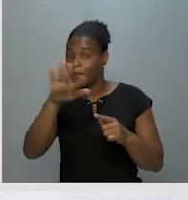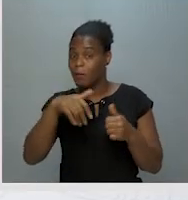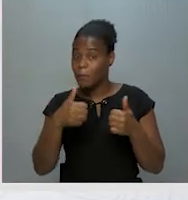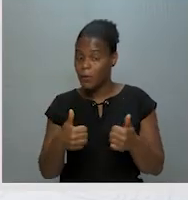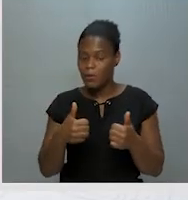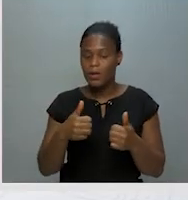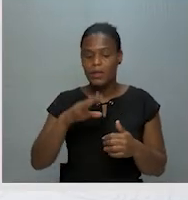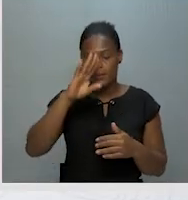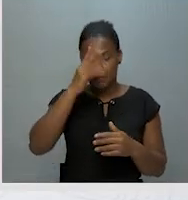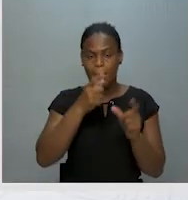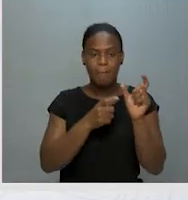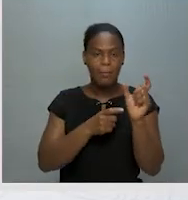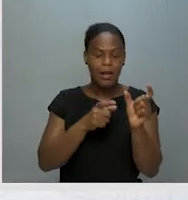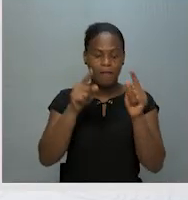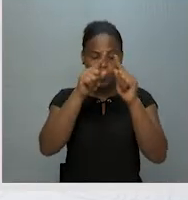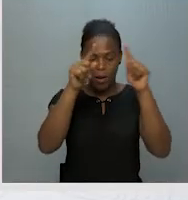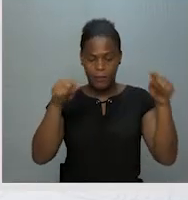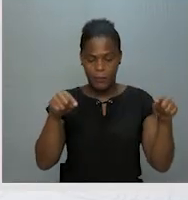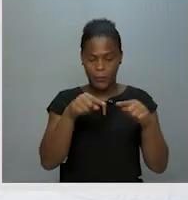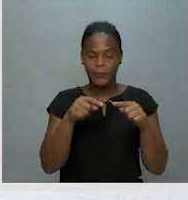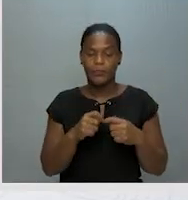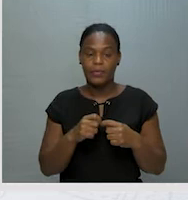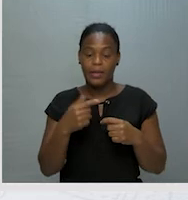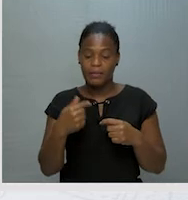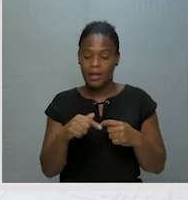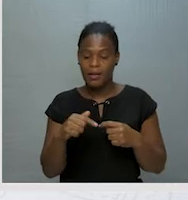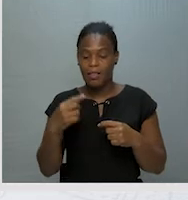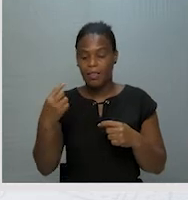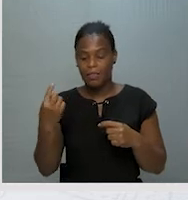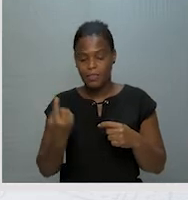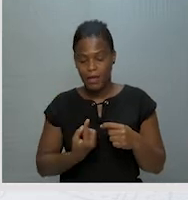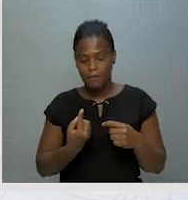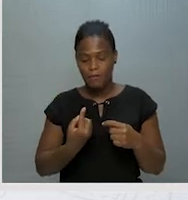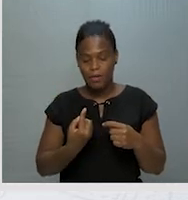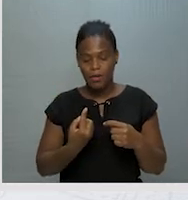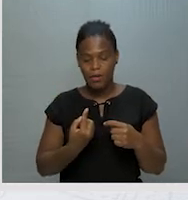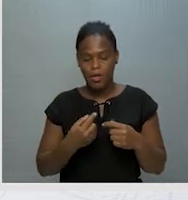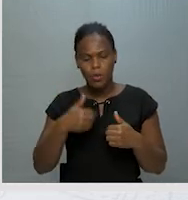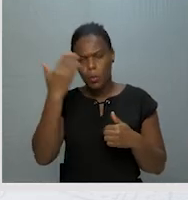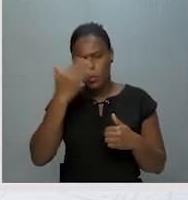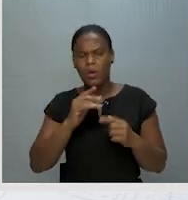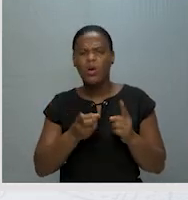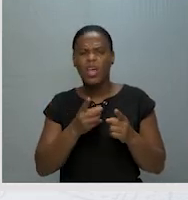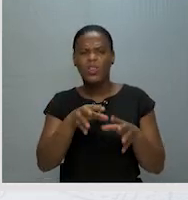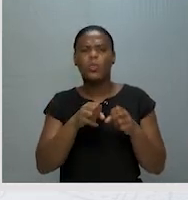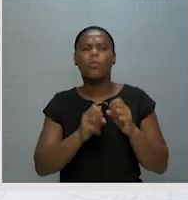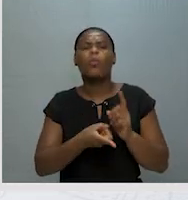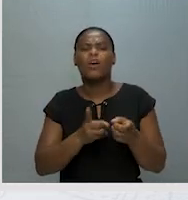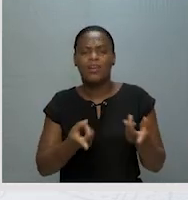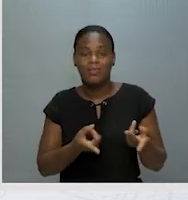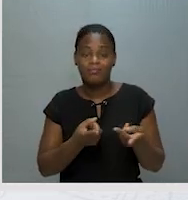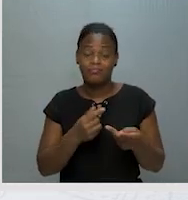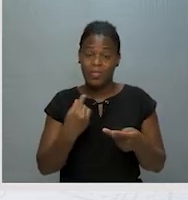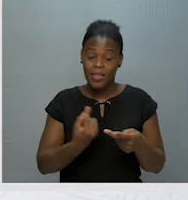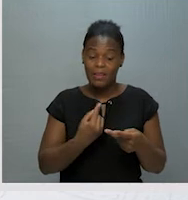correta, tendo em conta as palavras do quadro. Nós temos aqui: devo tomar espaço todos os dias. De